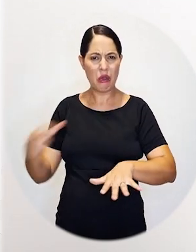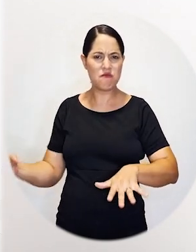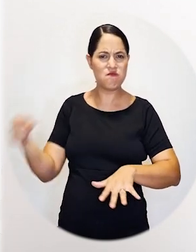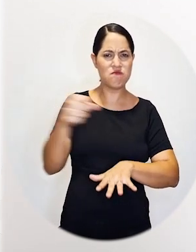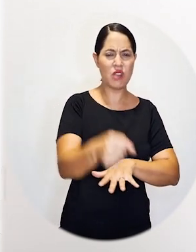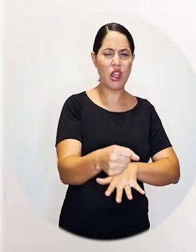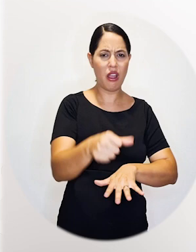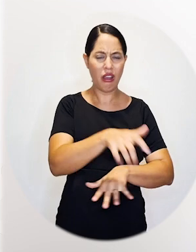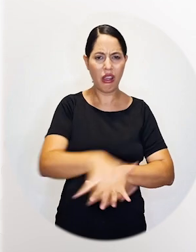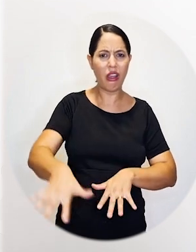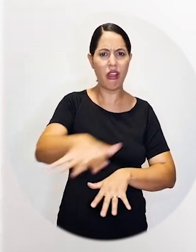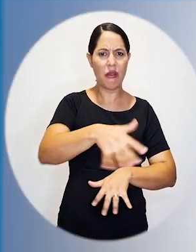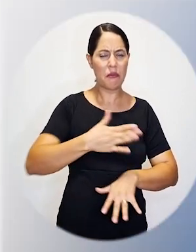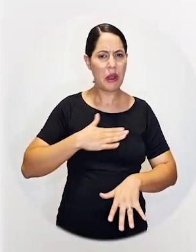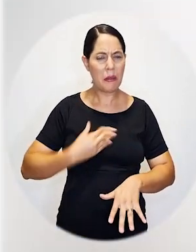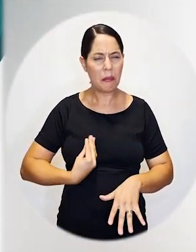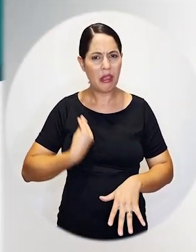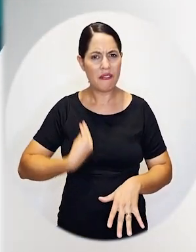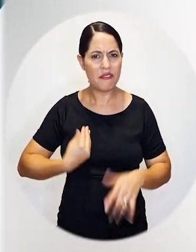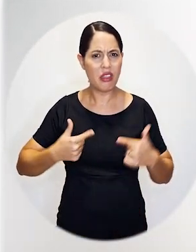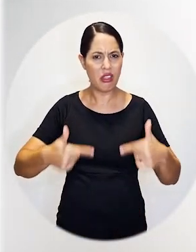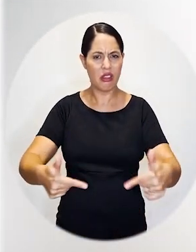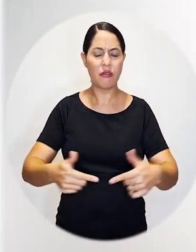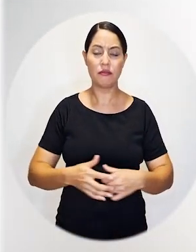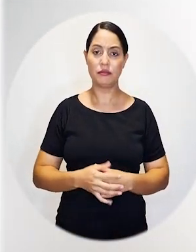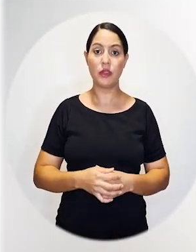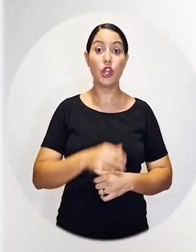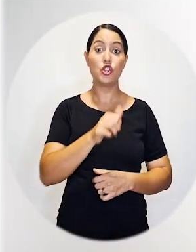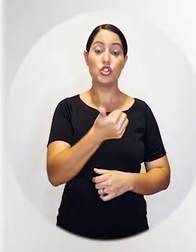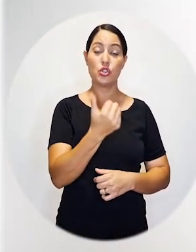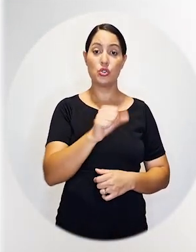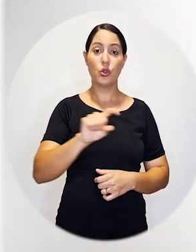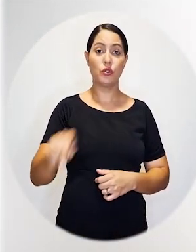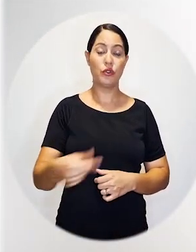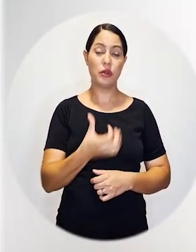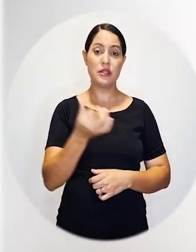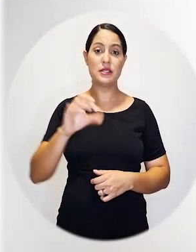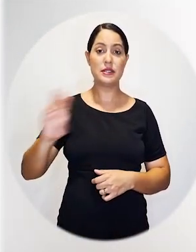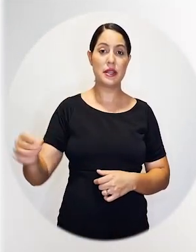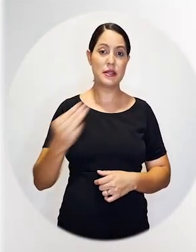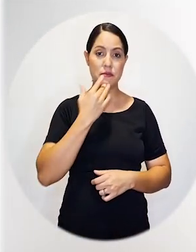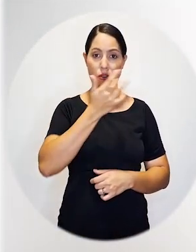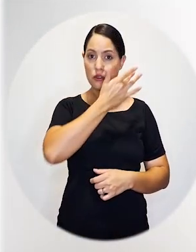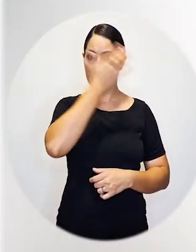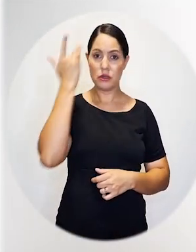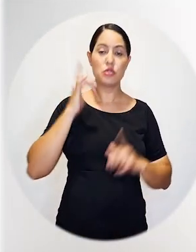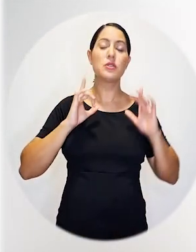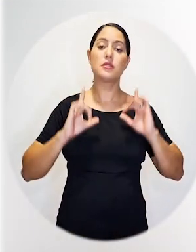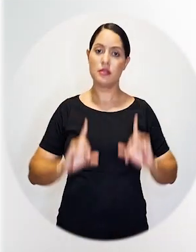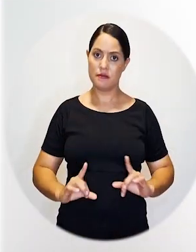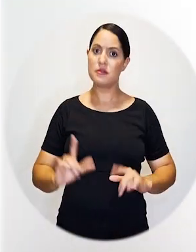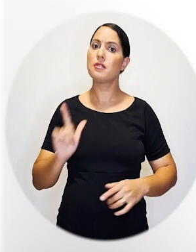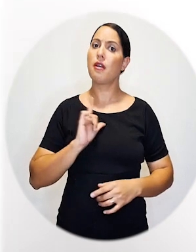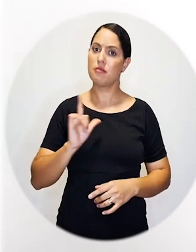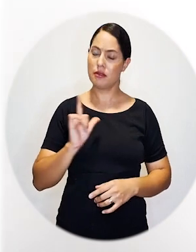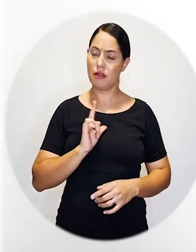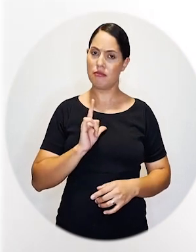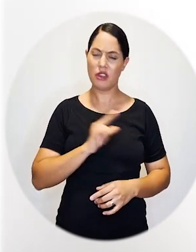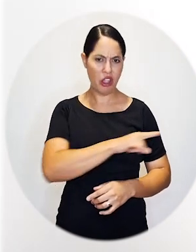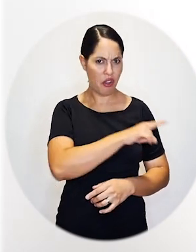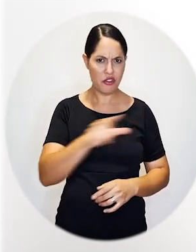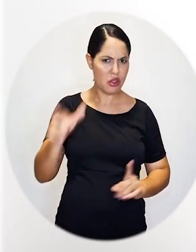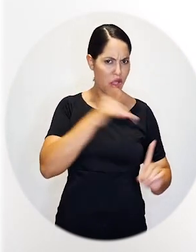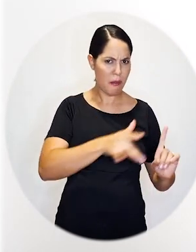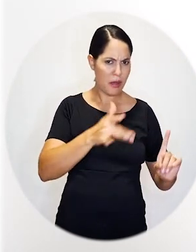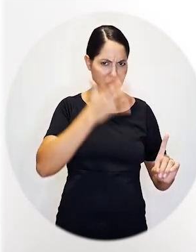que aquele espaço também é para mim. No Brasil, 18,6 milhões de pessoas têm alguma deficiência. E você não